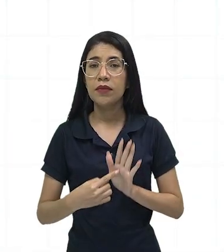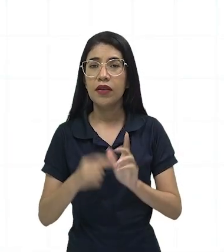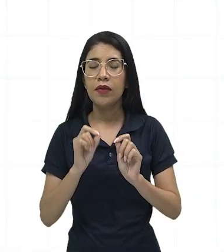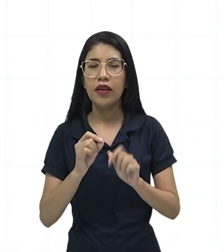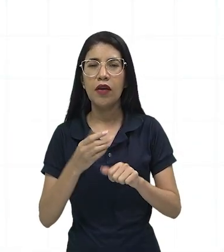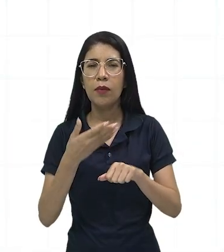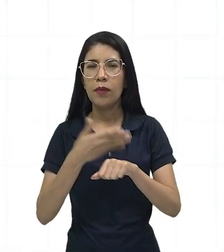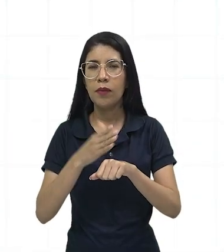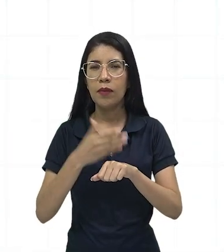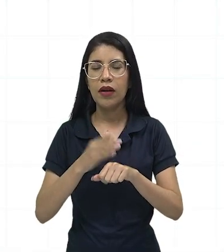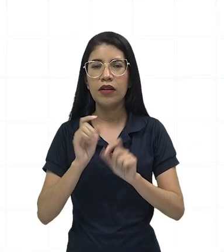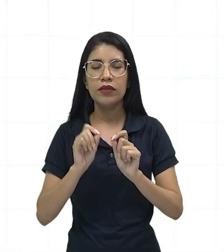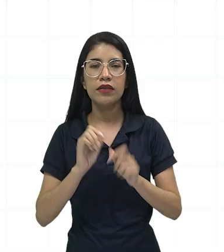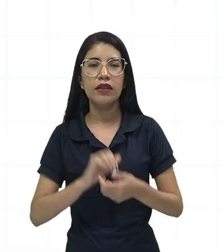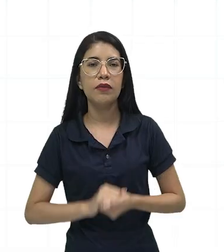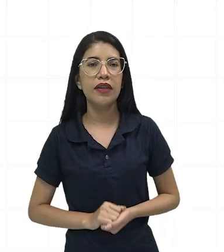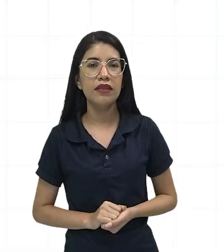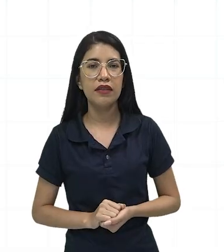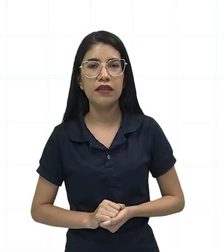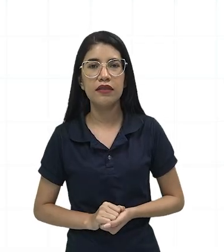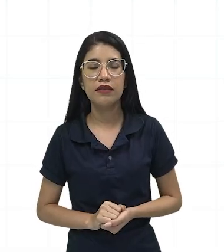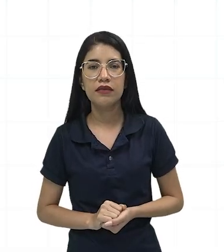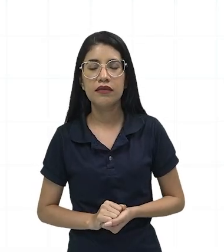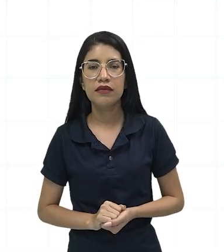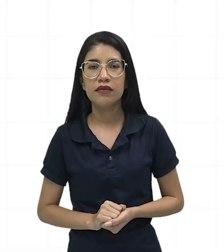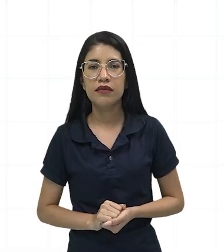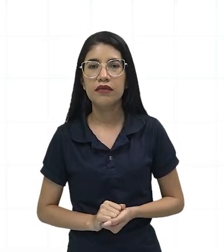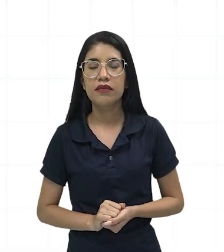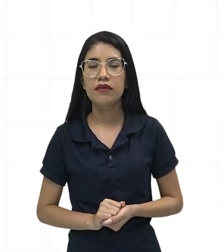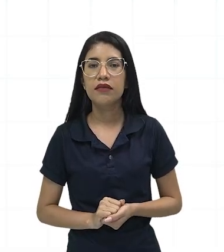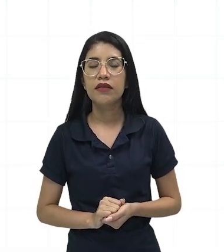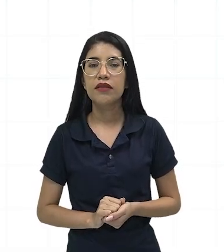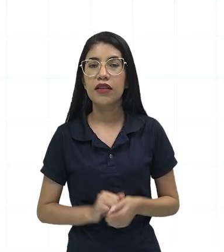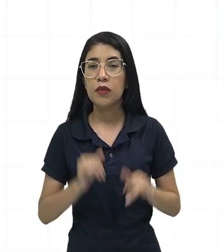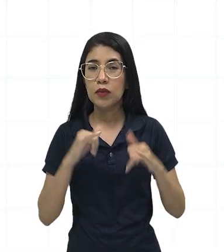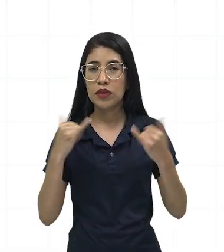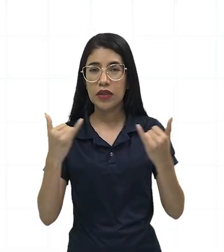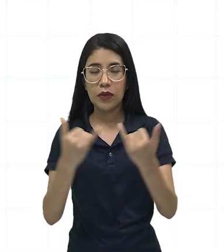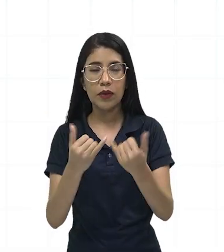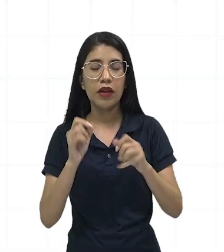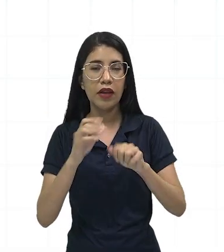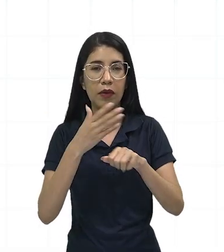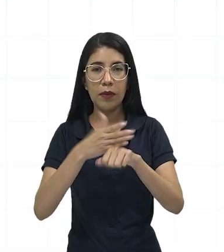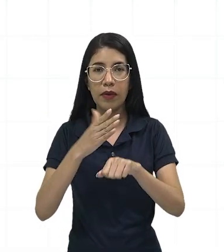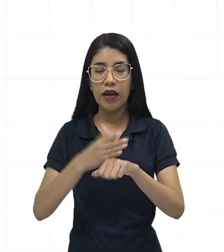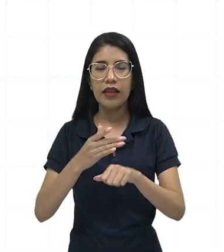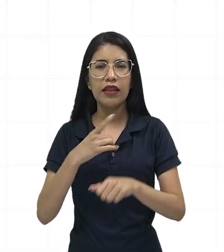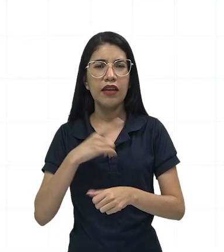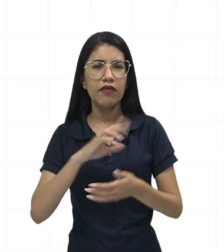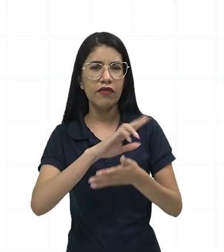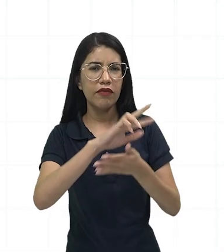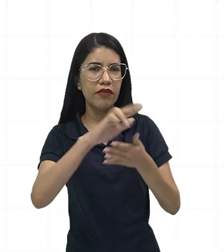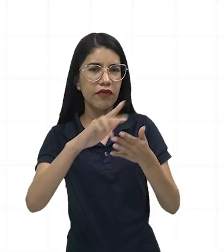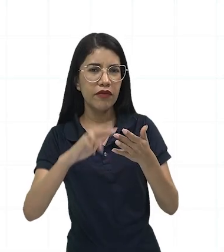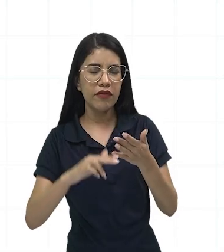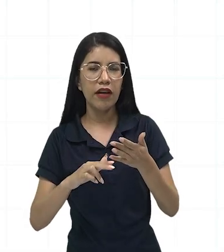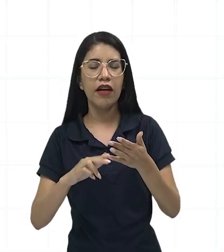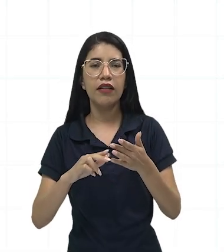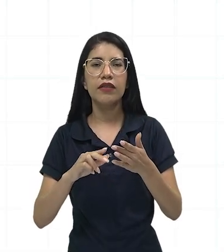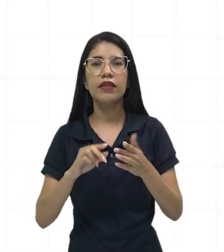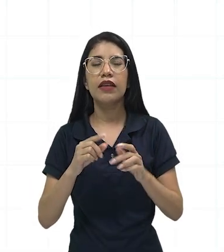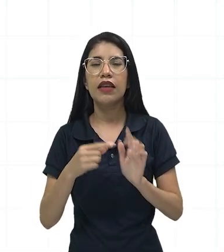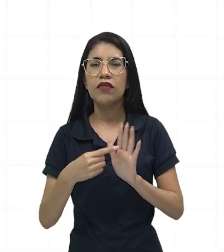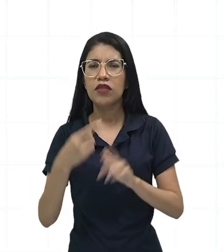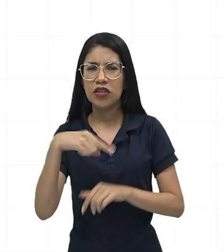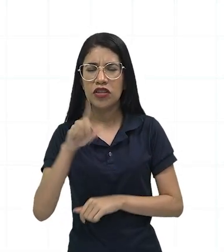do PET, onde nós vamos montar um circuito elétrico. Esse simulador traz vários elementos que provavelmente tu